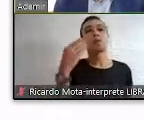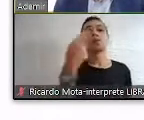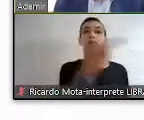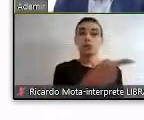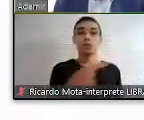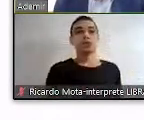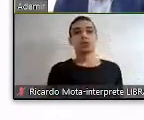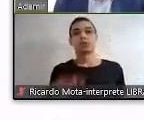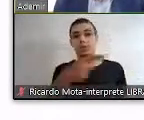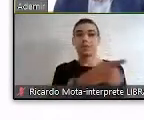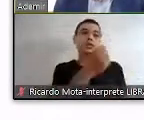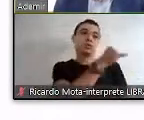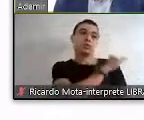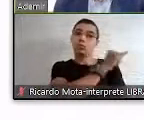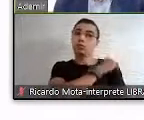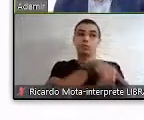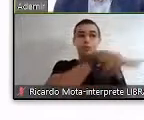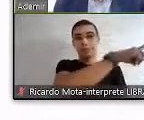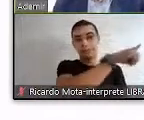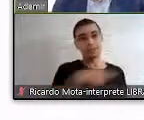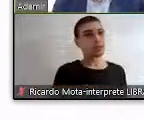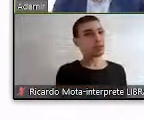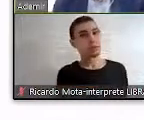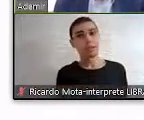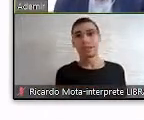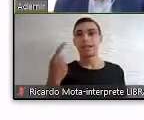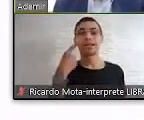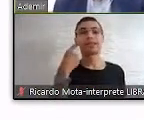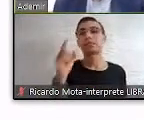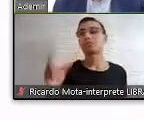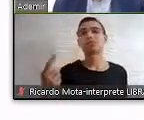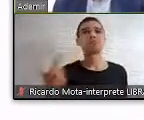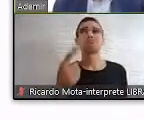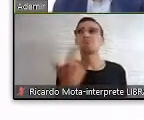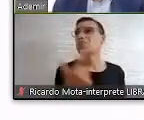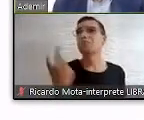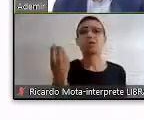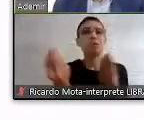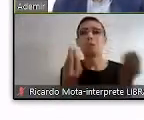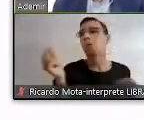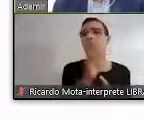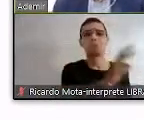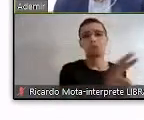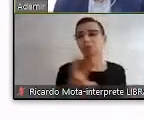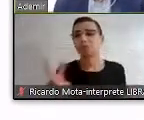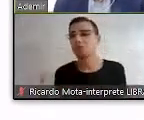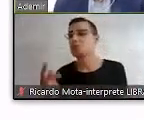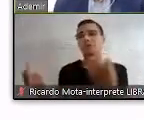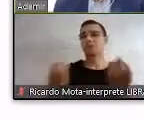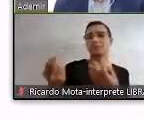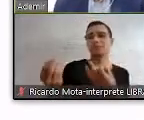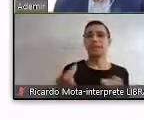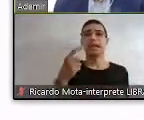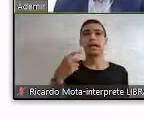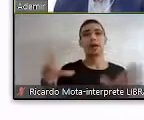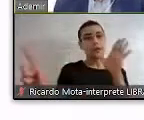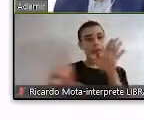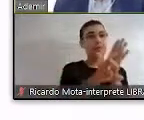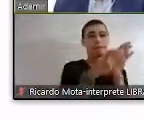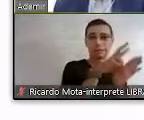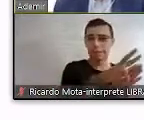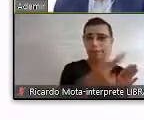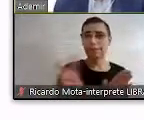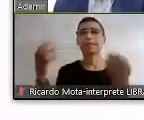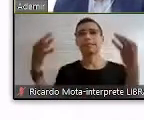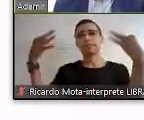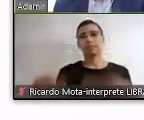do Rio de Janeiro, porque ele não tinha um dispositivo, um sistema, uma política de inspeção predial no município.